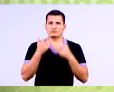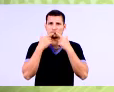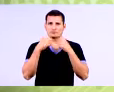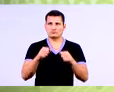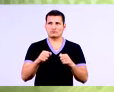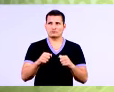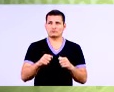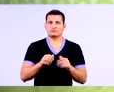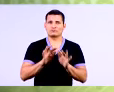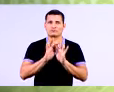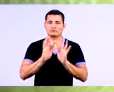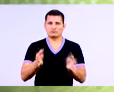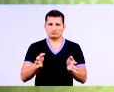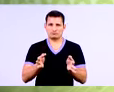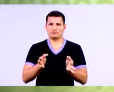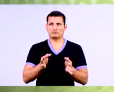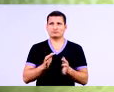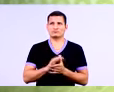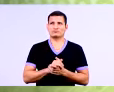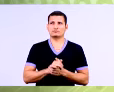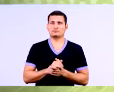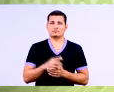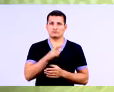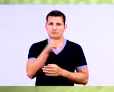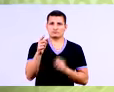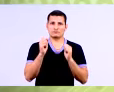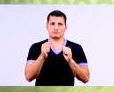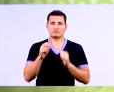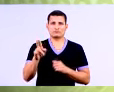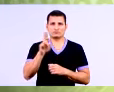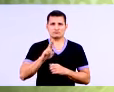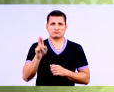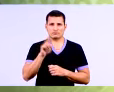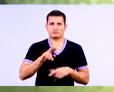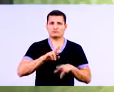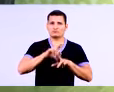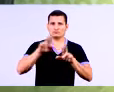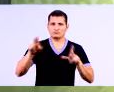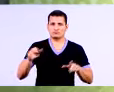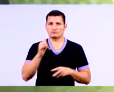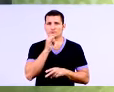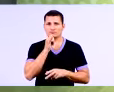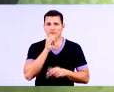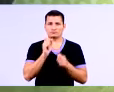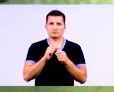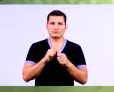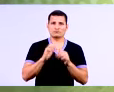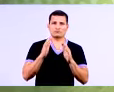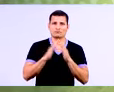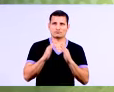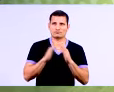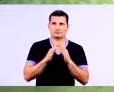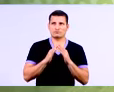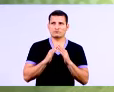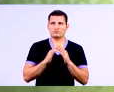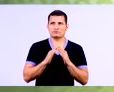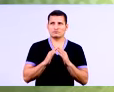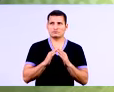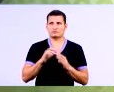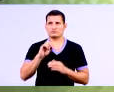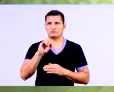linguagem muito simplificada. Vocês podem utilizar diversos exemplos, fazer em casa